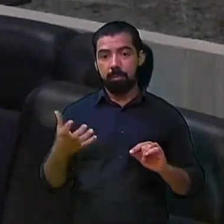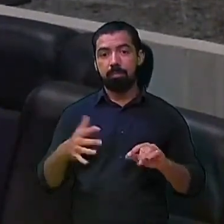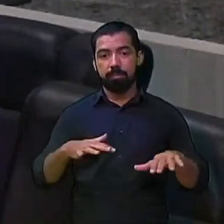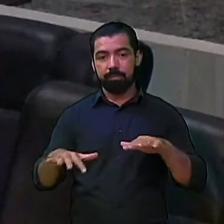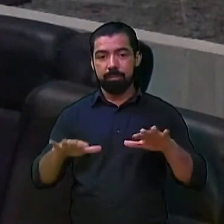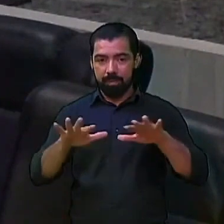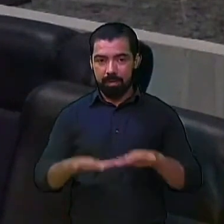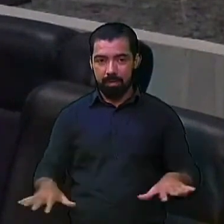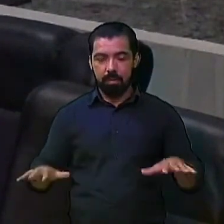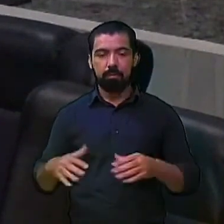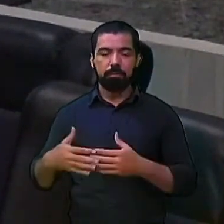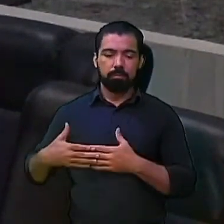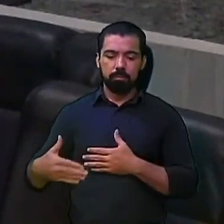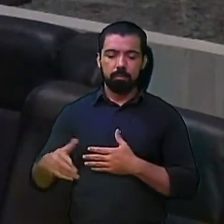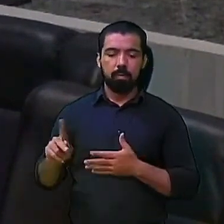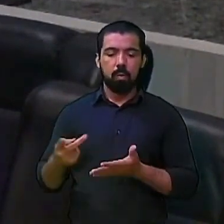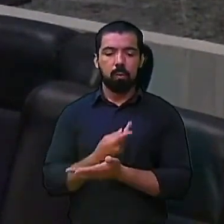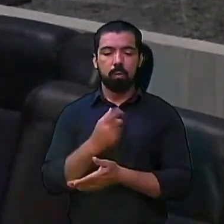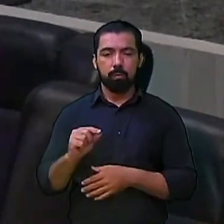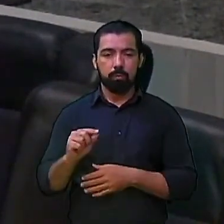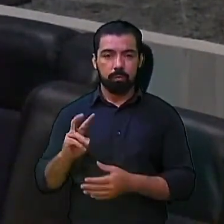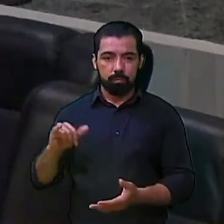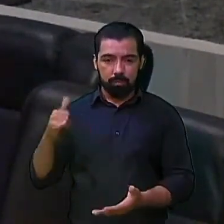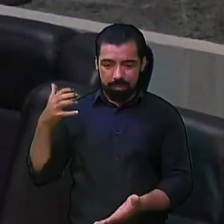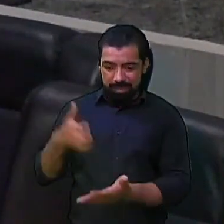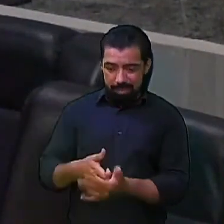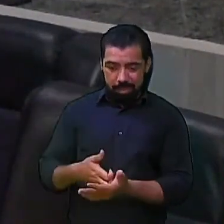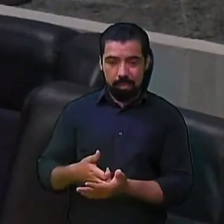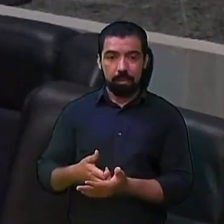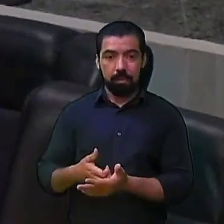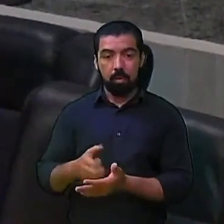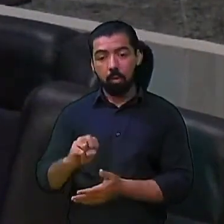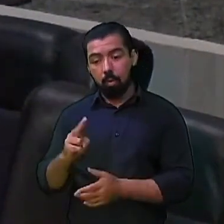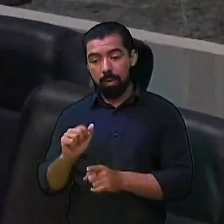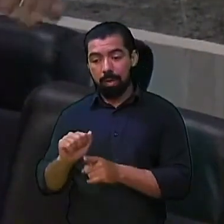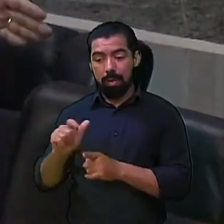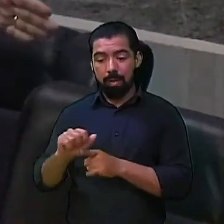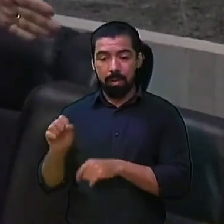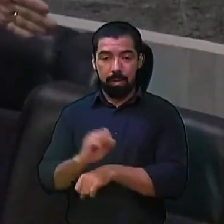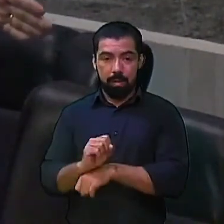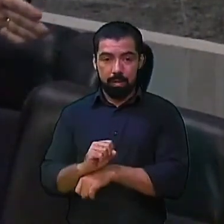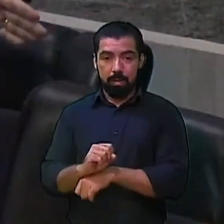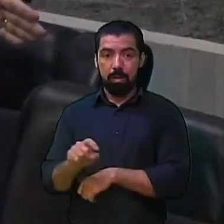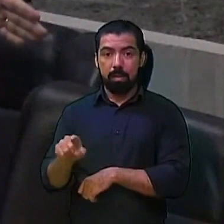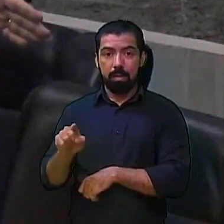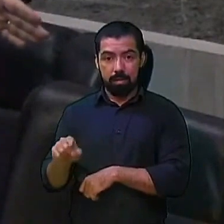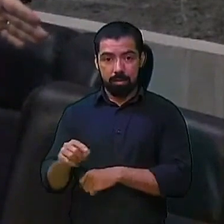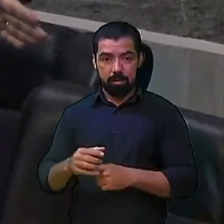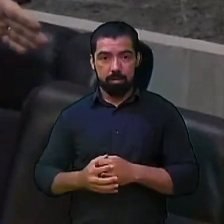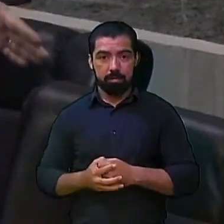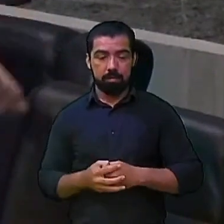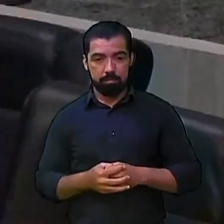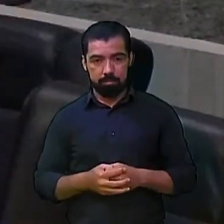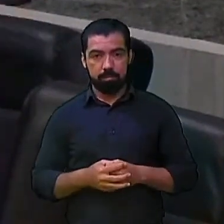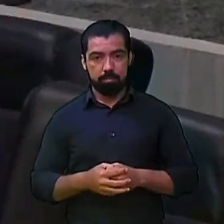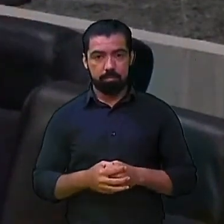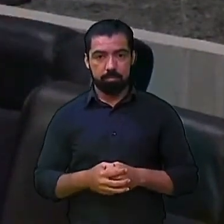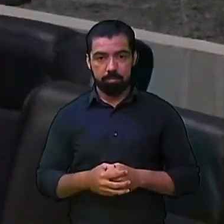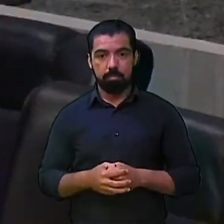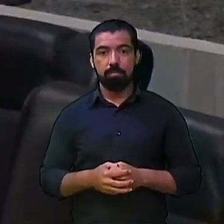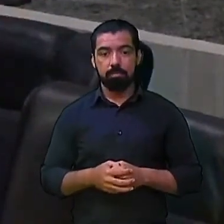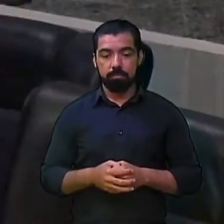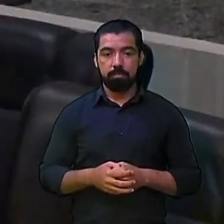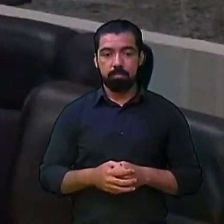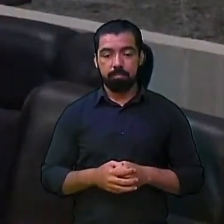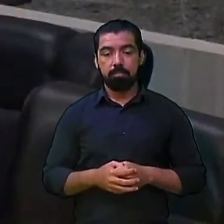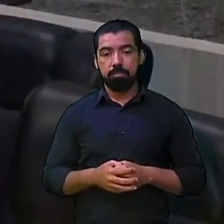Daqui uns dias, vão comprar ou alugar carro na padaria e comprar pão na locadora de